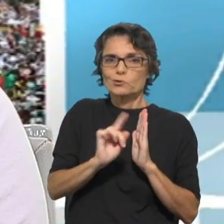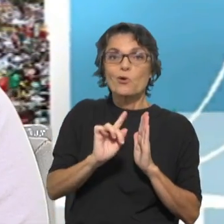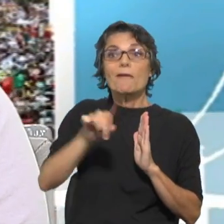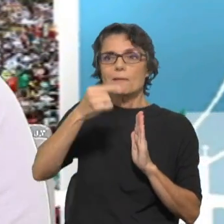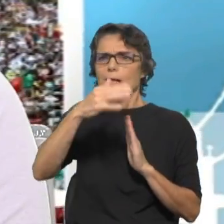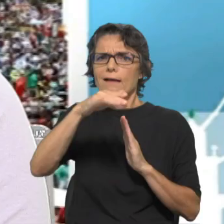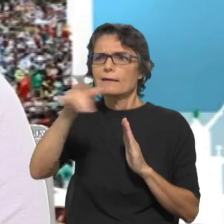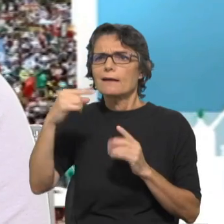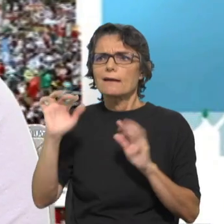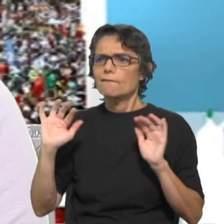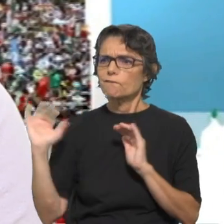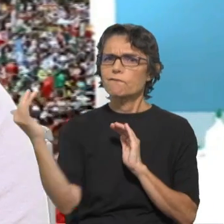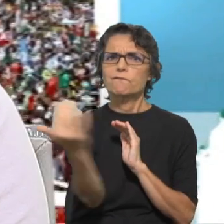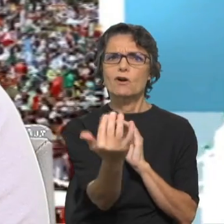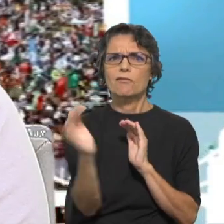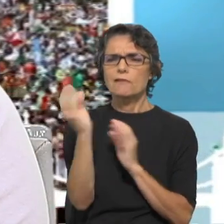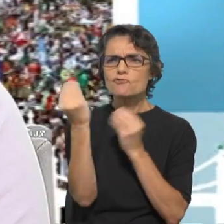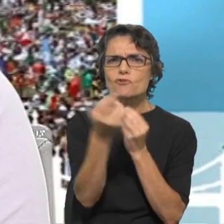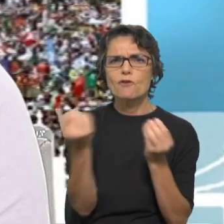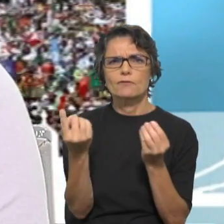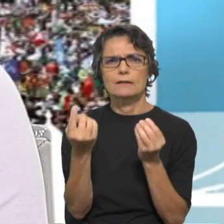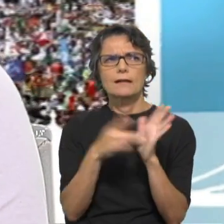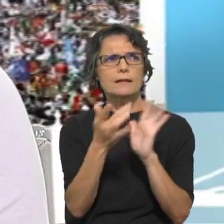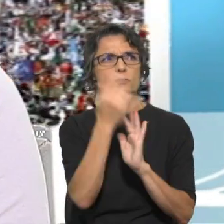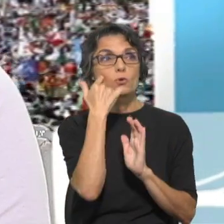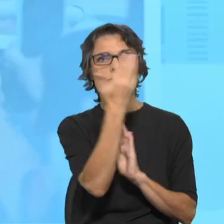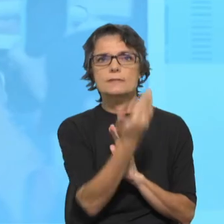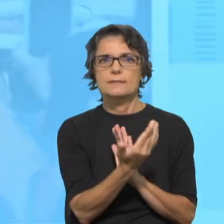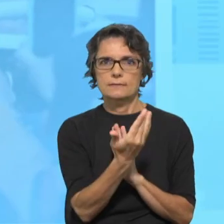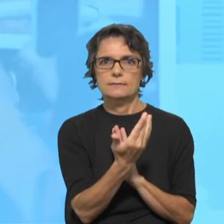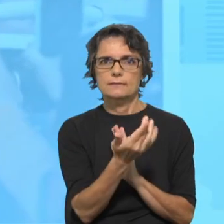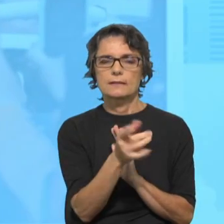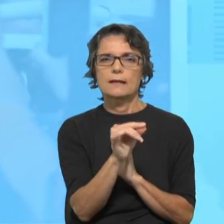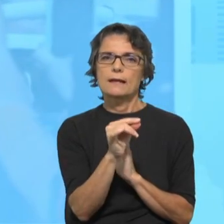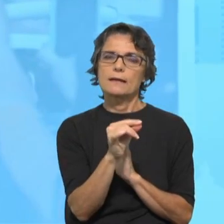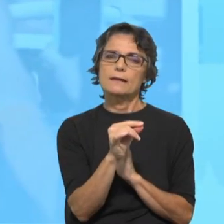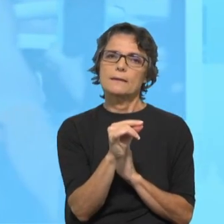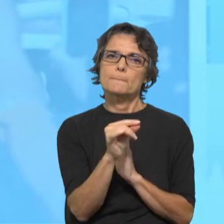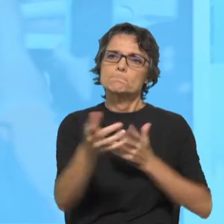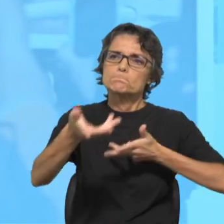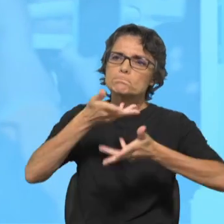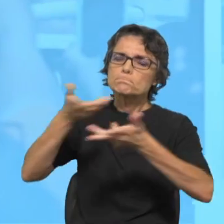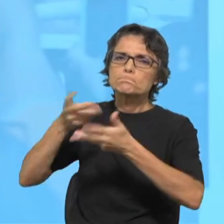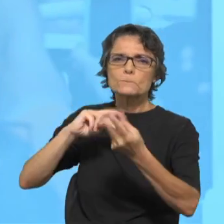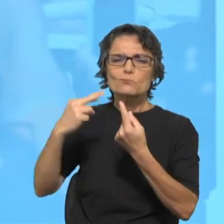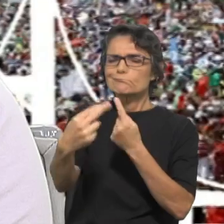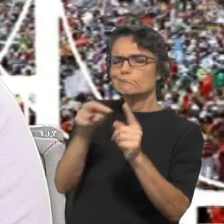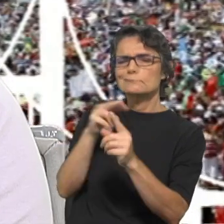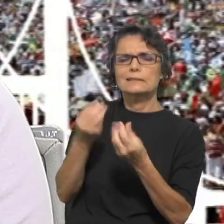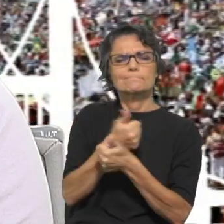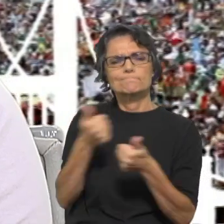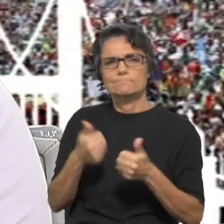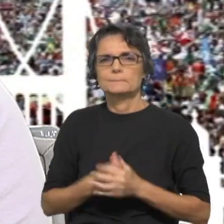nossa convivência com Cristo através dos olhos de todos os jovens da nossa diocese. Com essa dinâmica